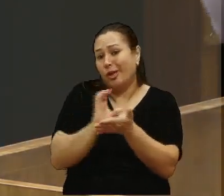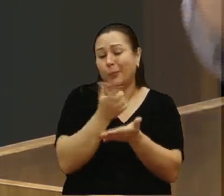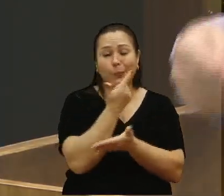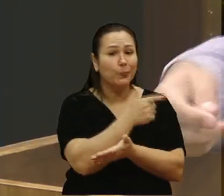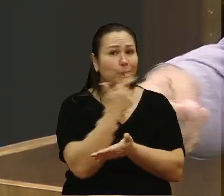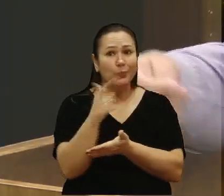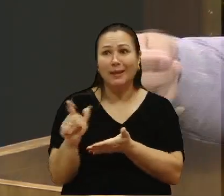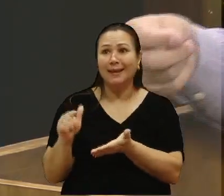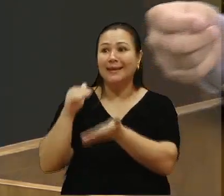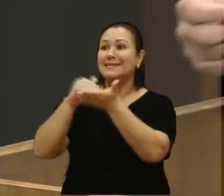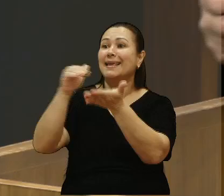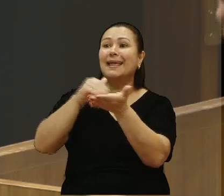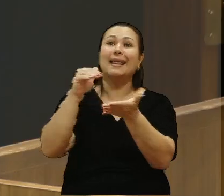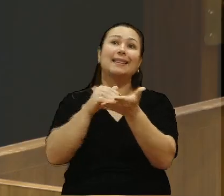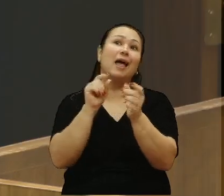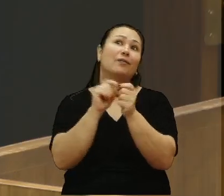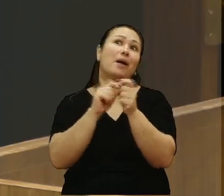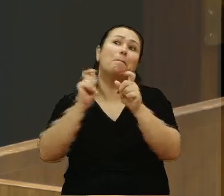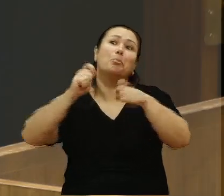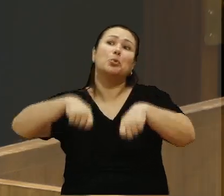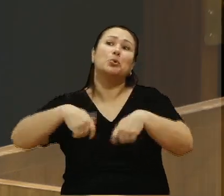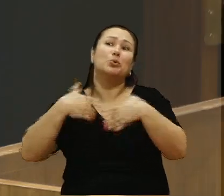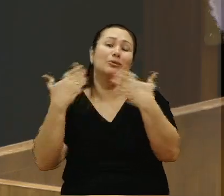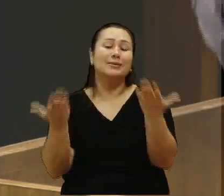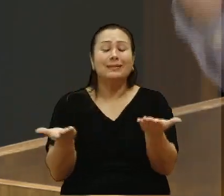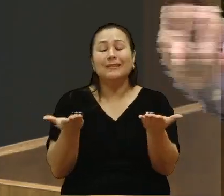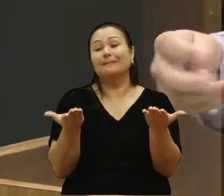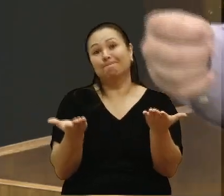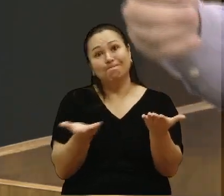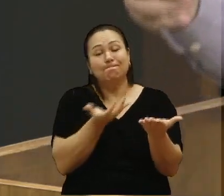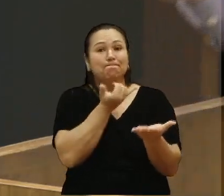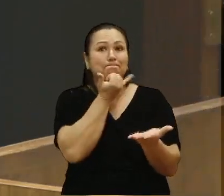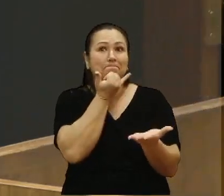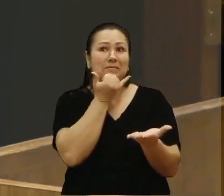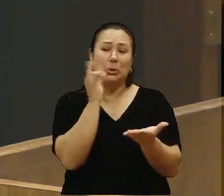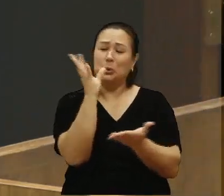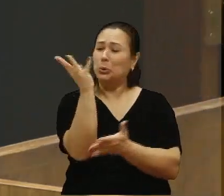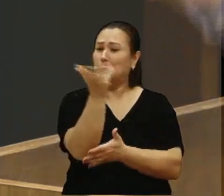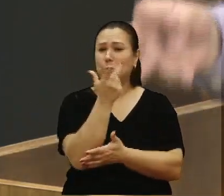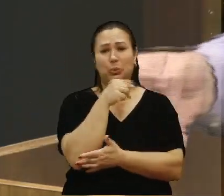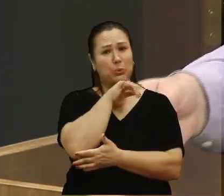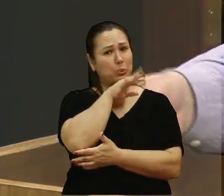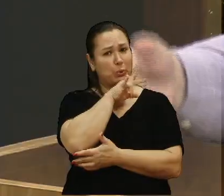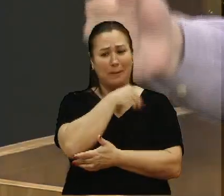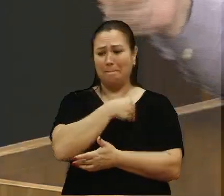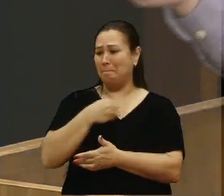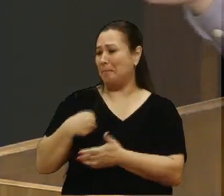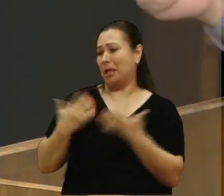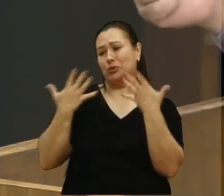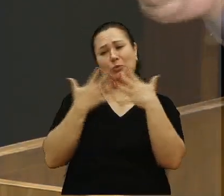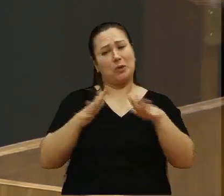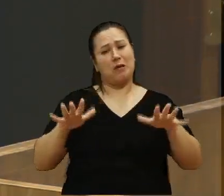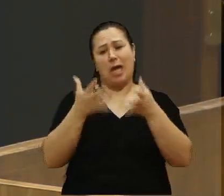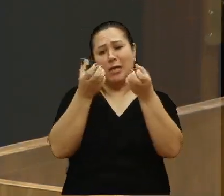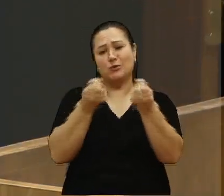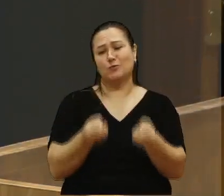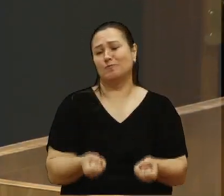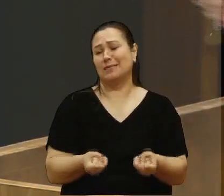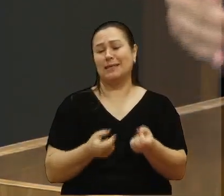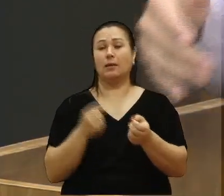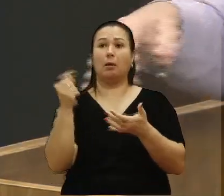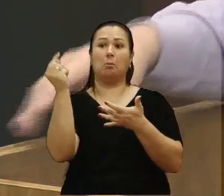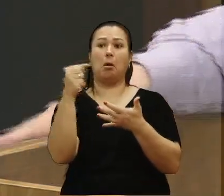os secretários fazem o que podem, tá tudo muito ruim, os médicos não querem assumir. Eu